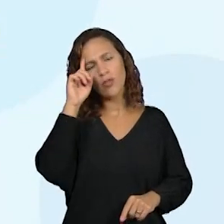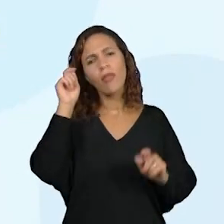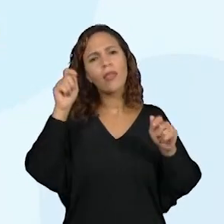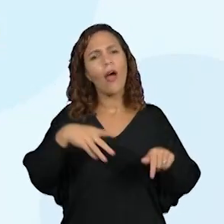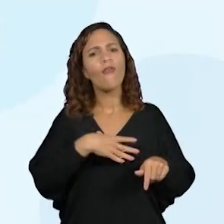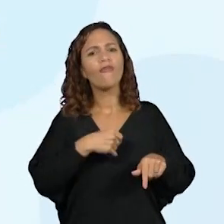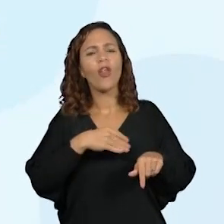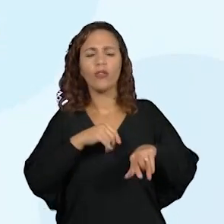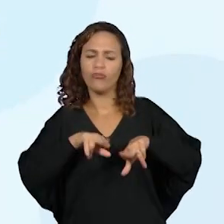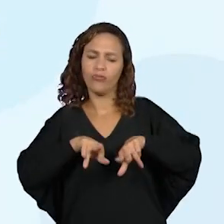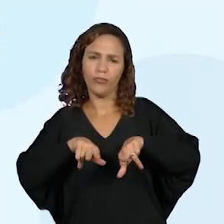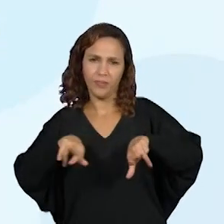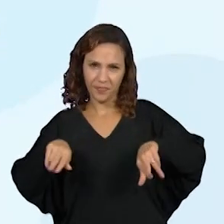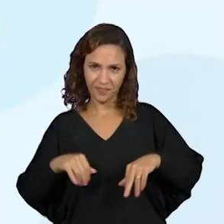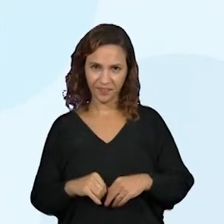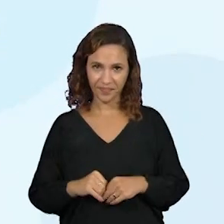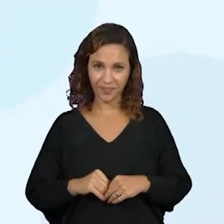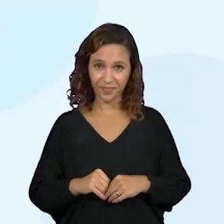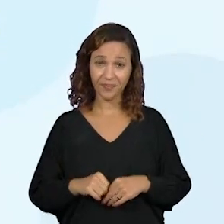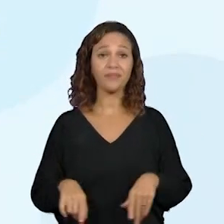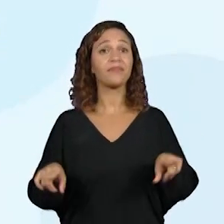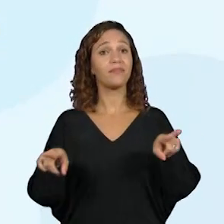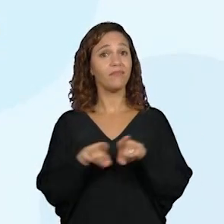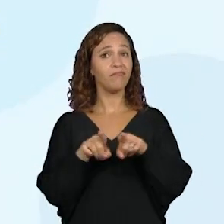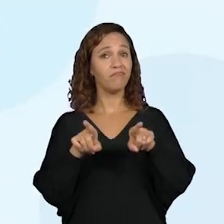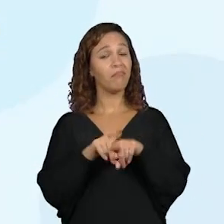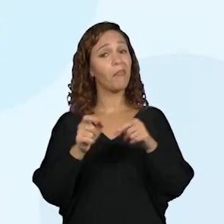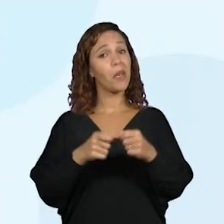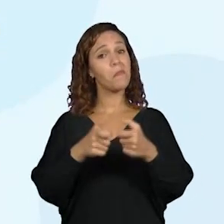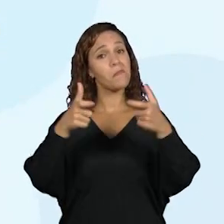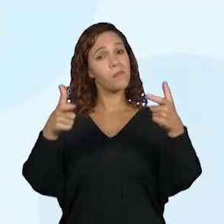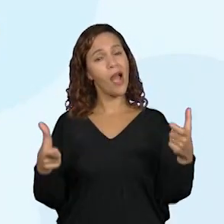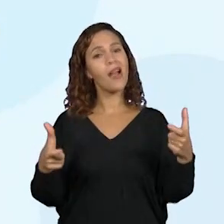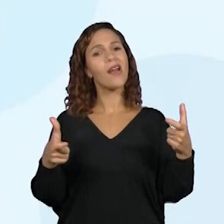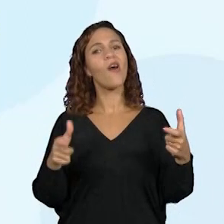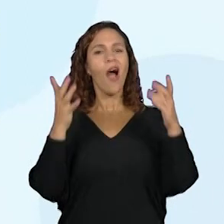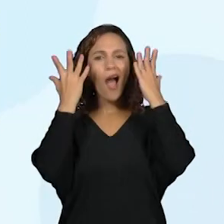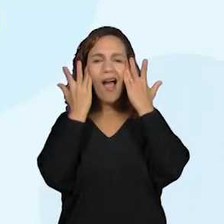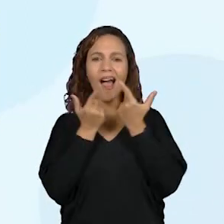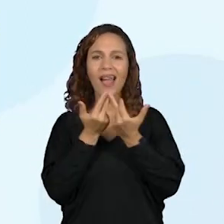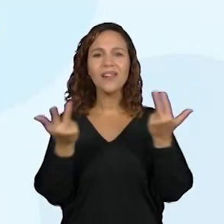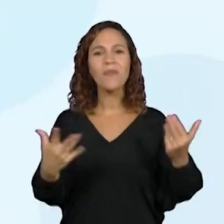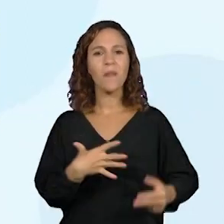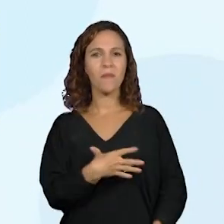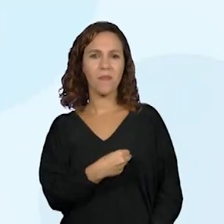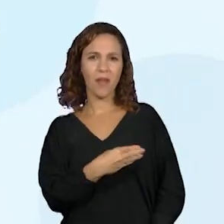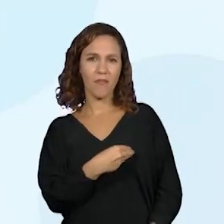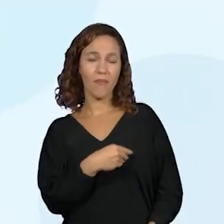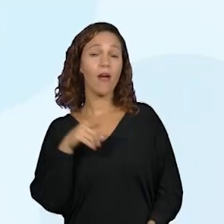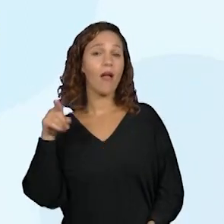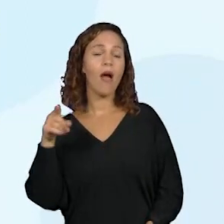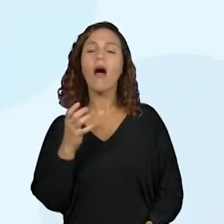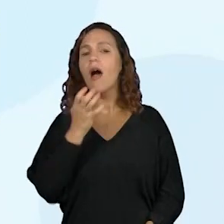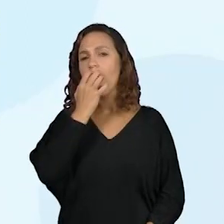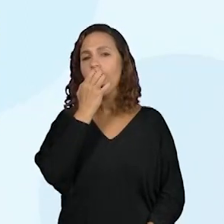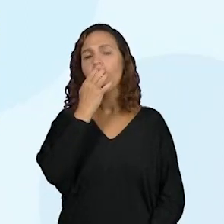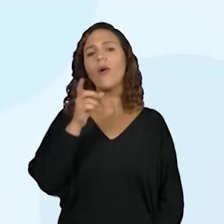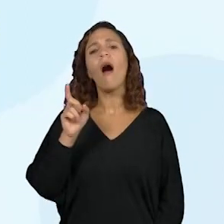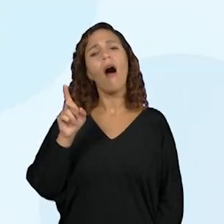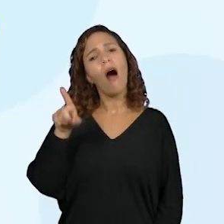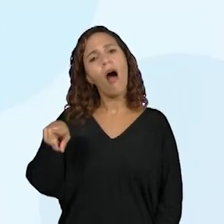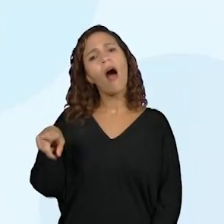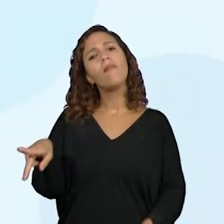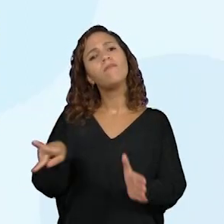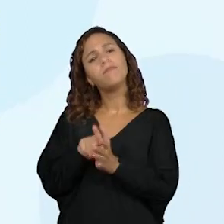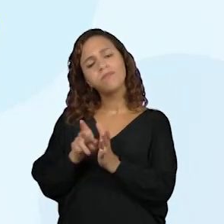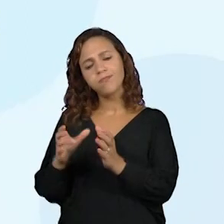filhotes assim como a maioria dos mamíferos todos os cães são vivíparos ou seja